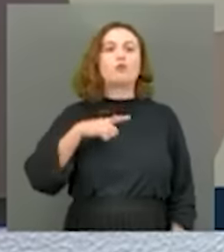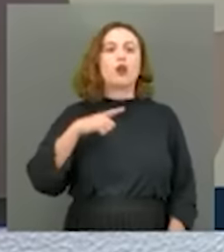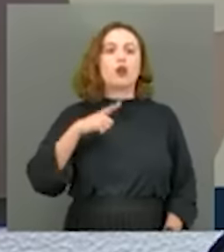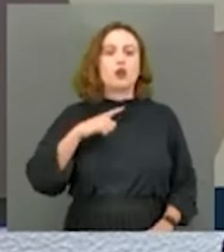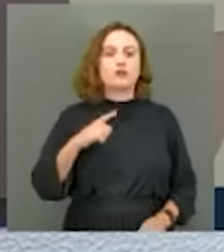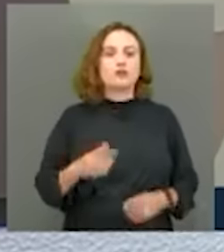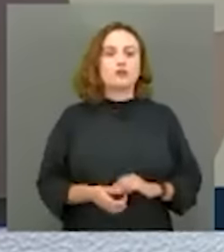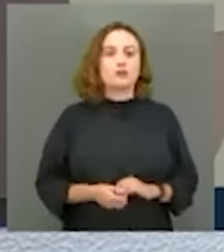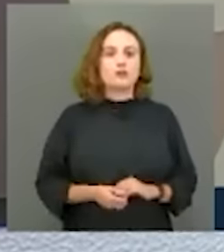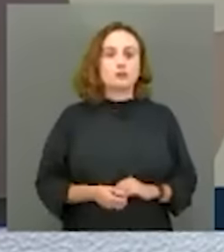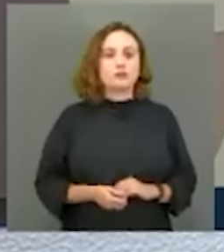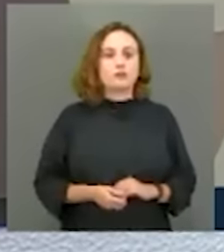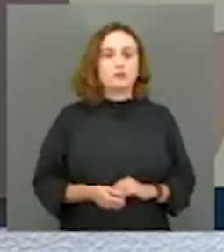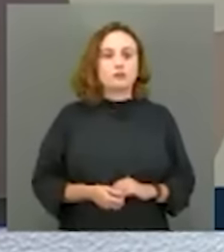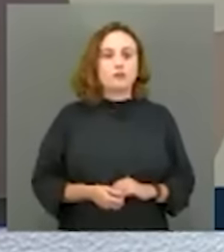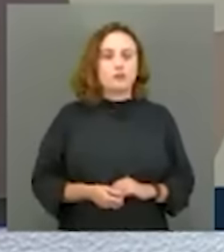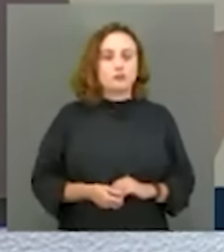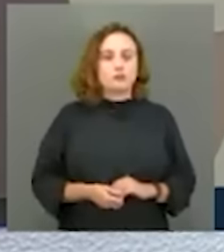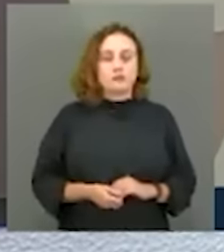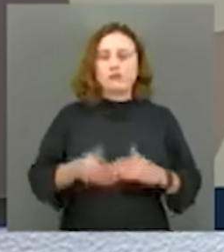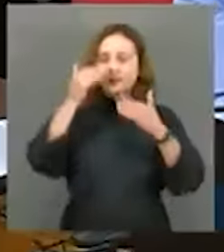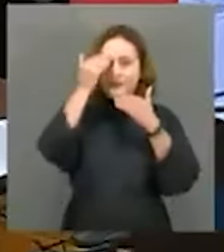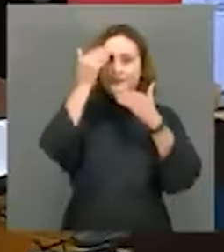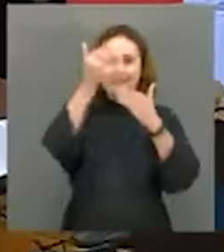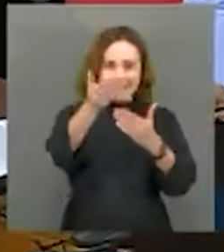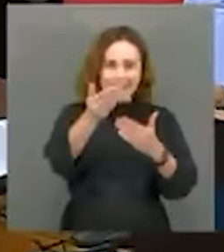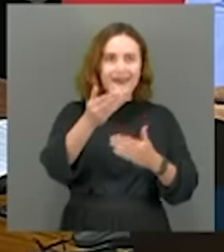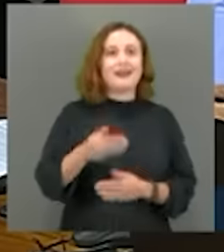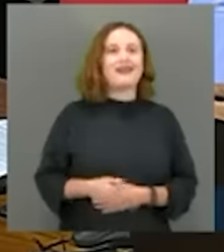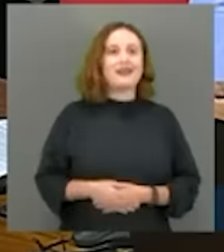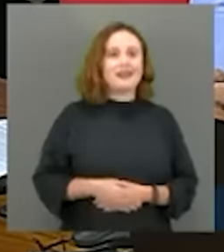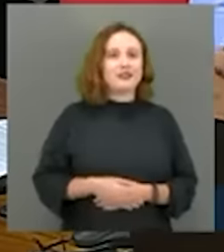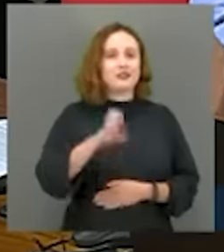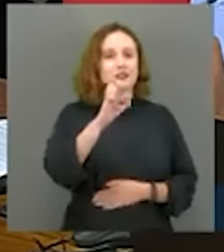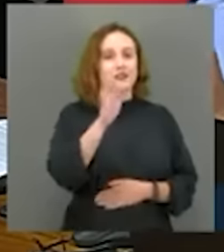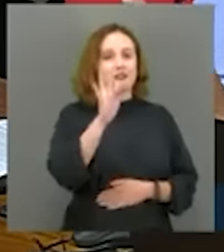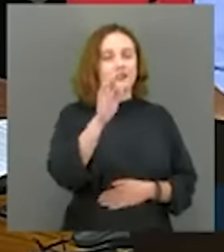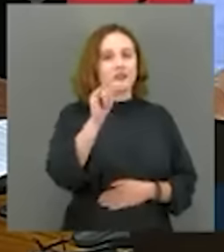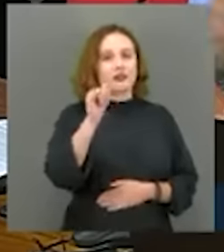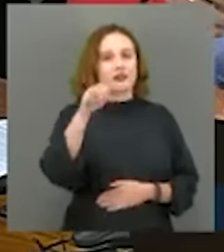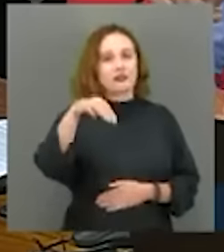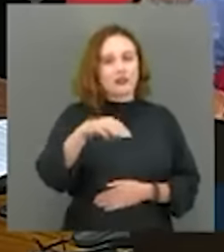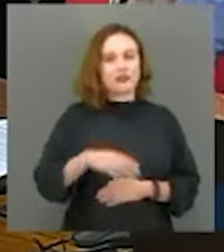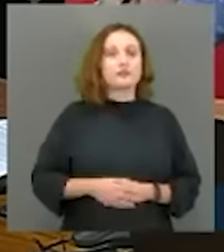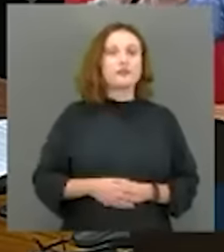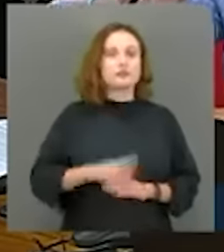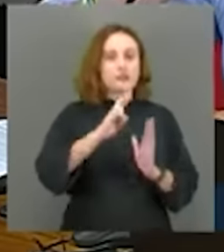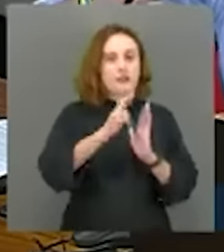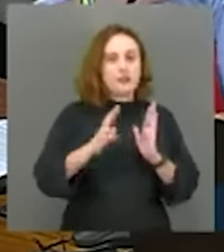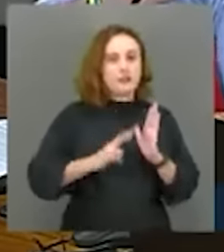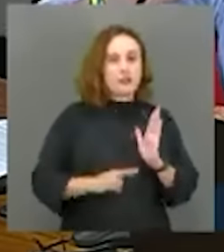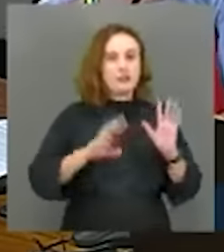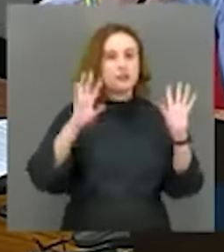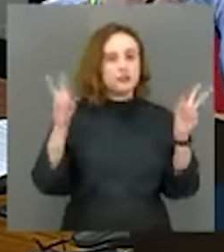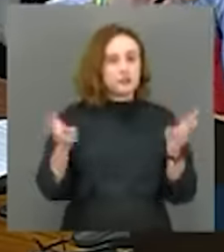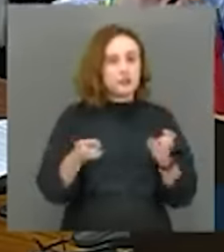senhor presidente obrigado querido Líder Efraim filho relator da matéria colocamos em discussão o relatório